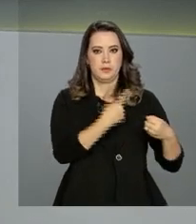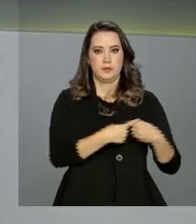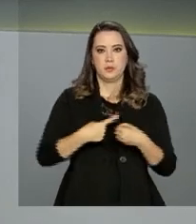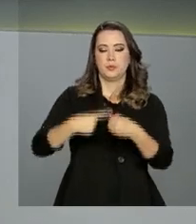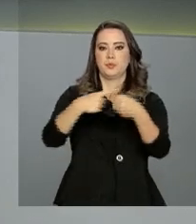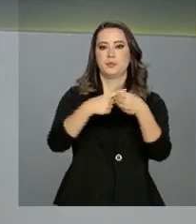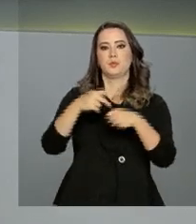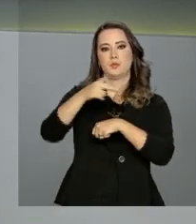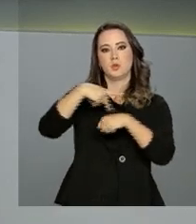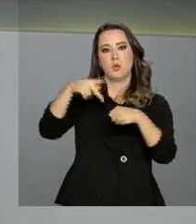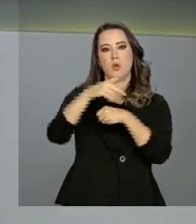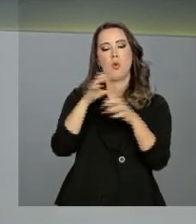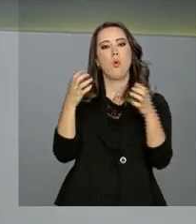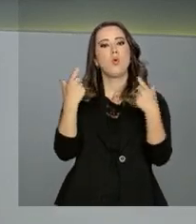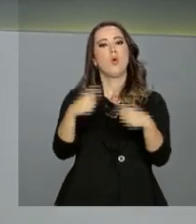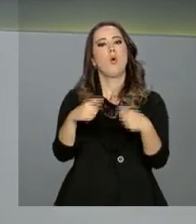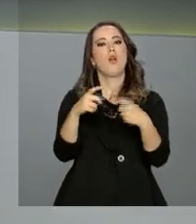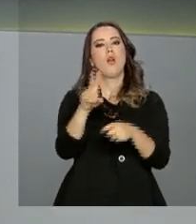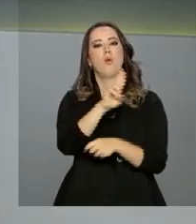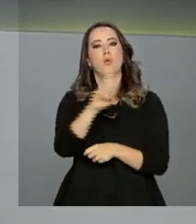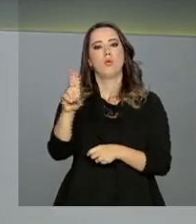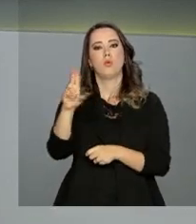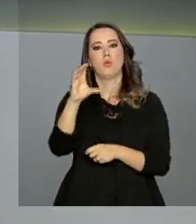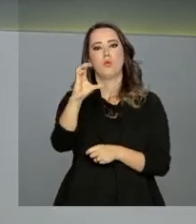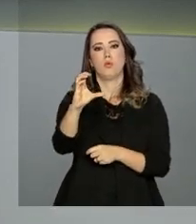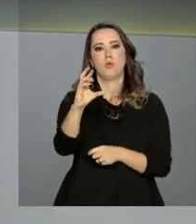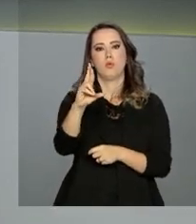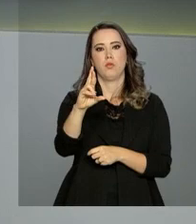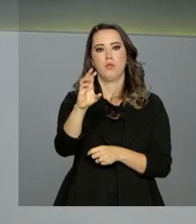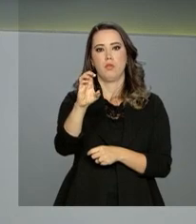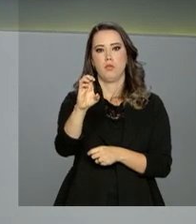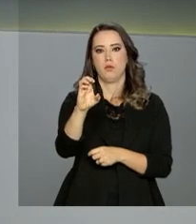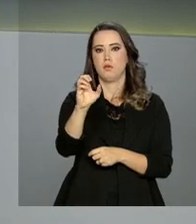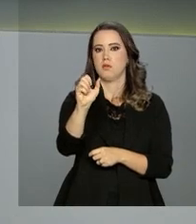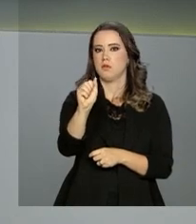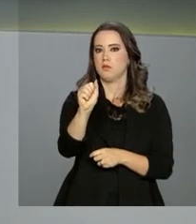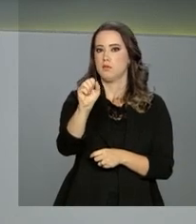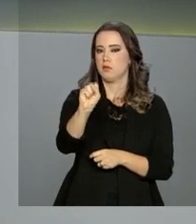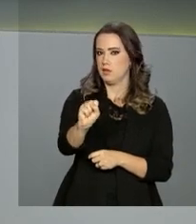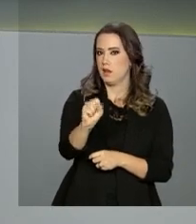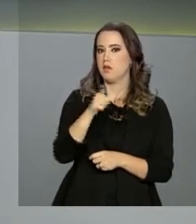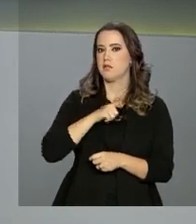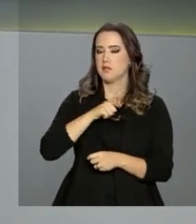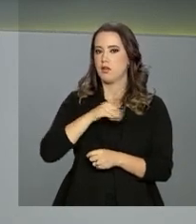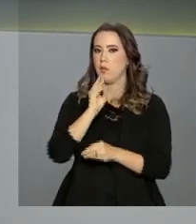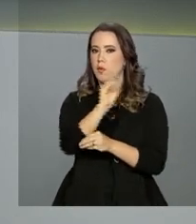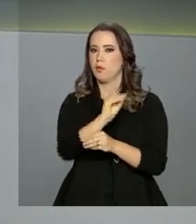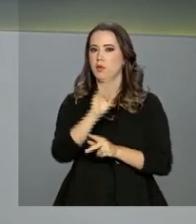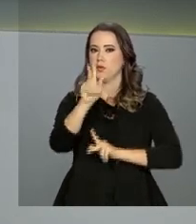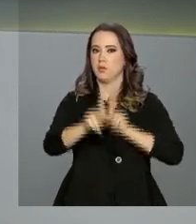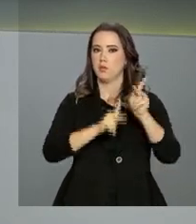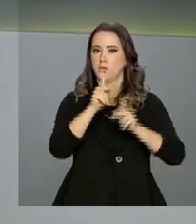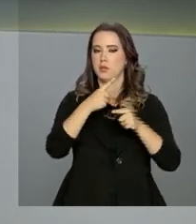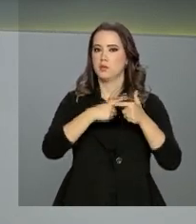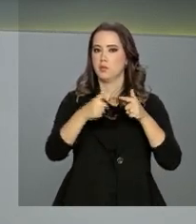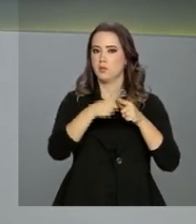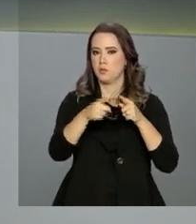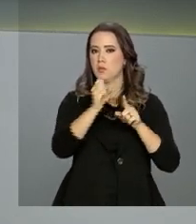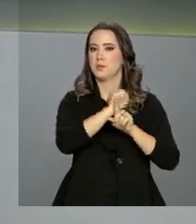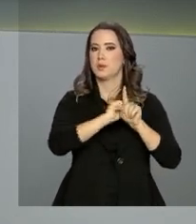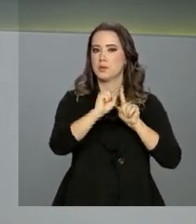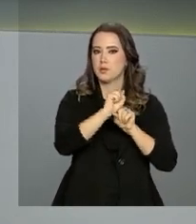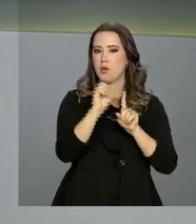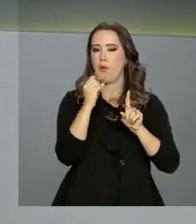referência especializados de assistência social conhecido como creche existem para atender a população em situação de risco social